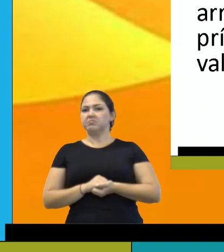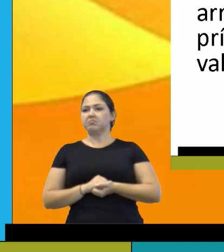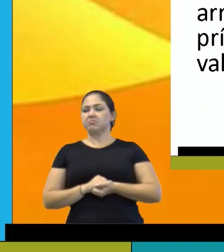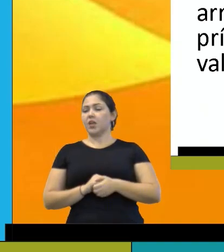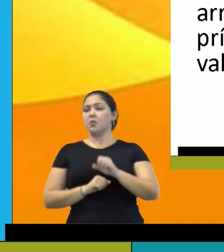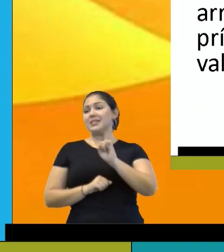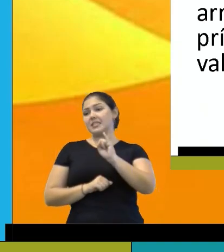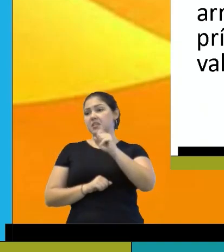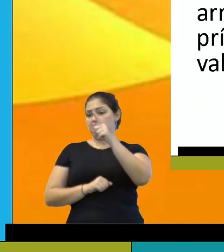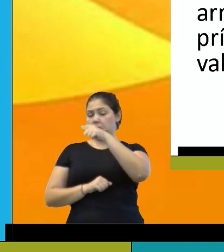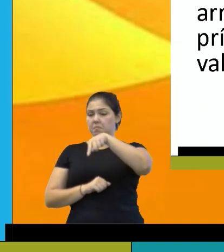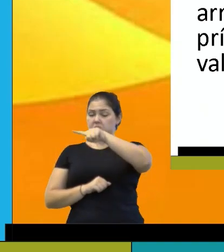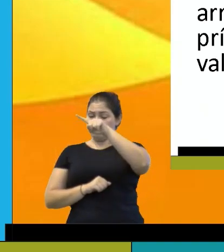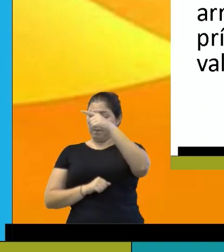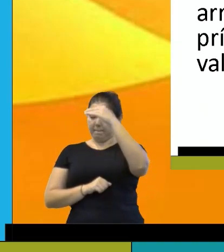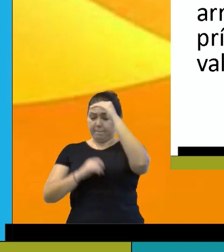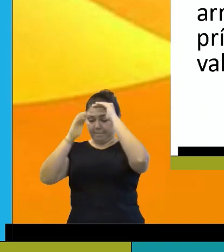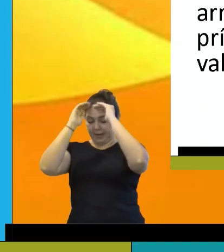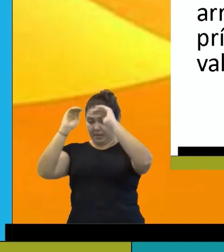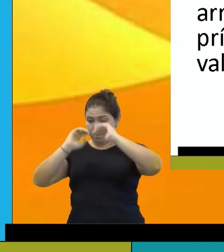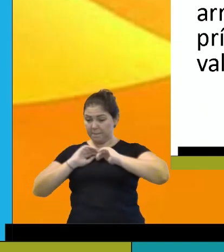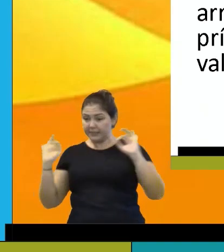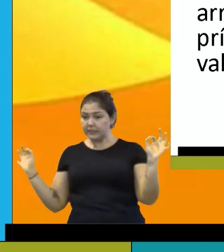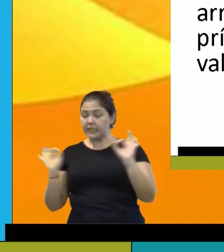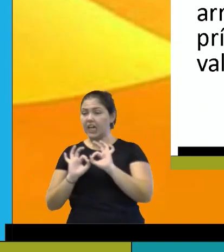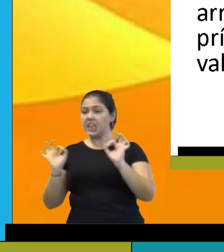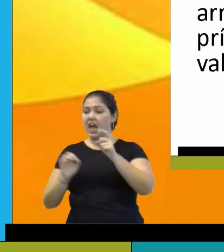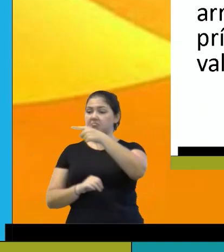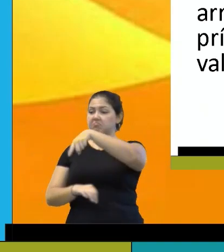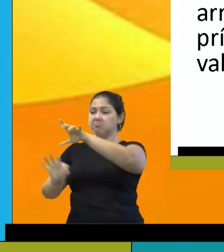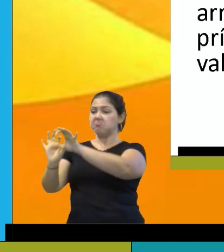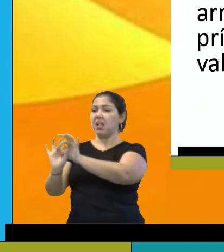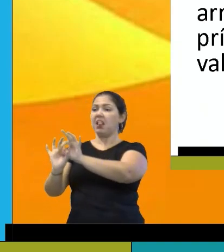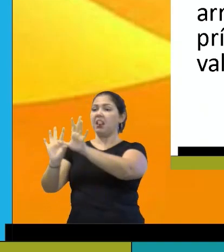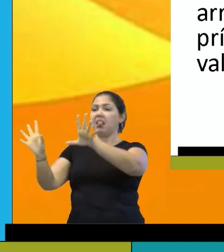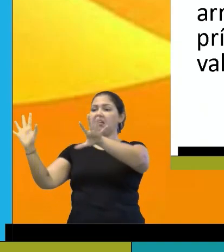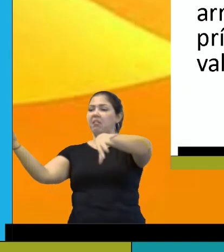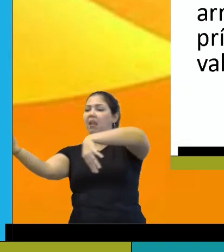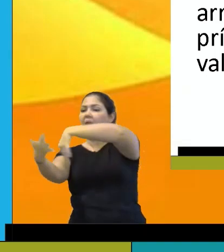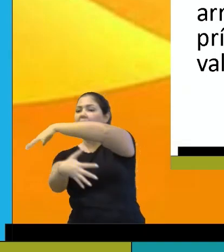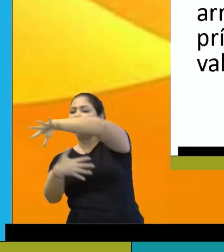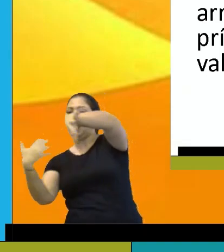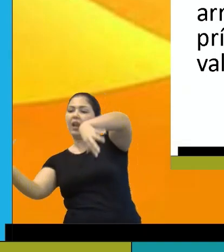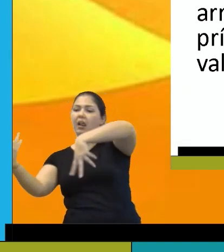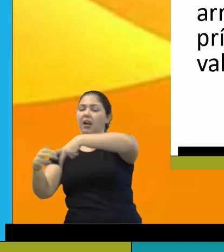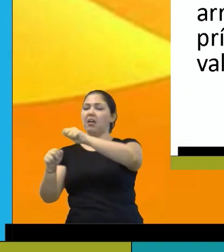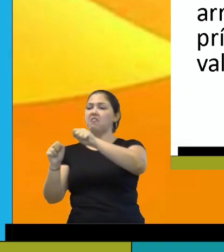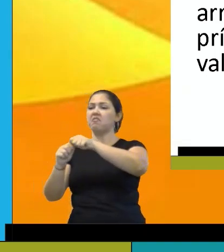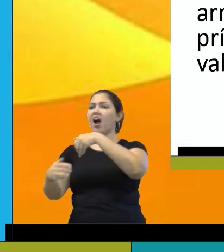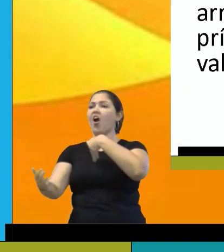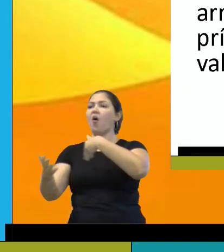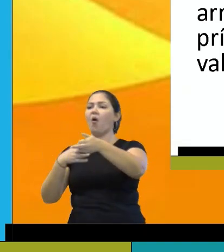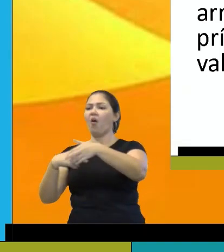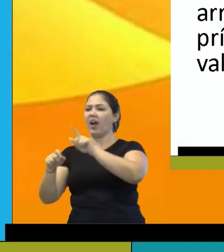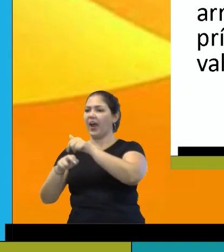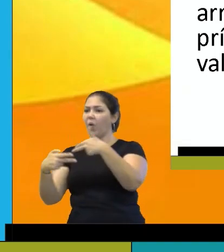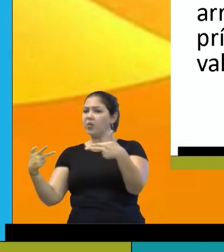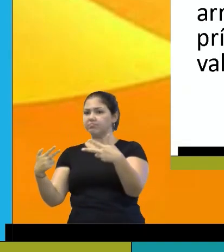qualquer finalidade que for. Mas não é isso que Maquiavel defende. Maquiavel não defende isso. Ao